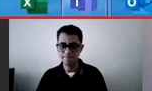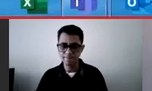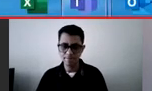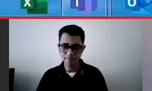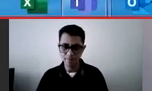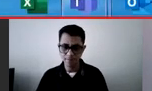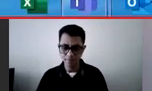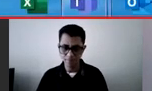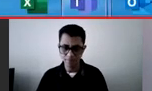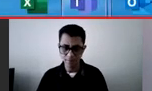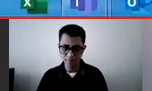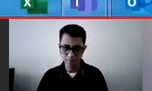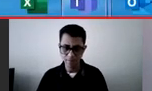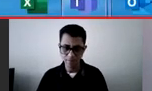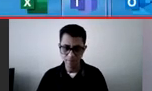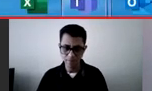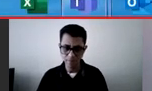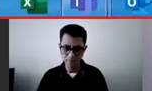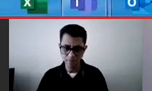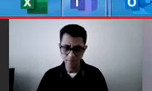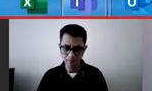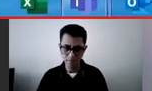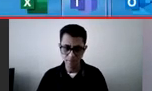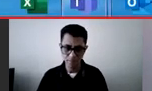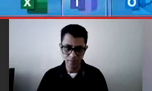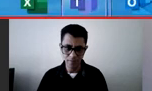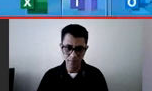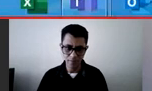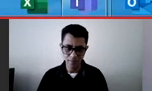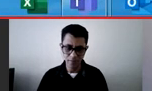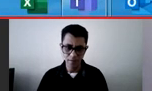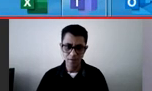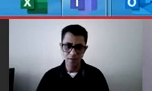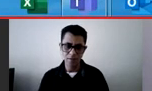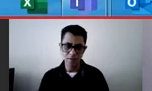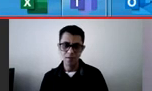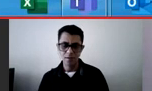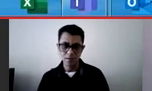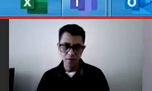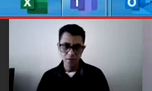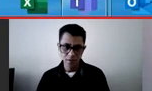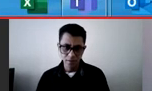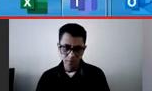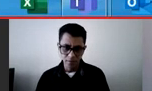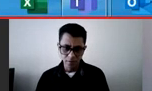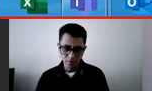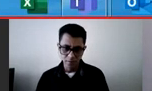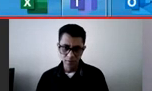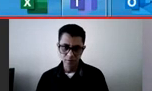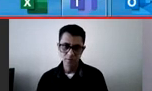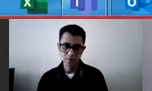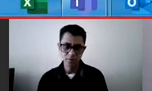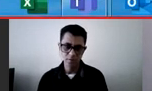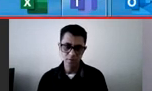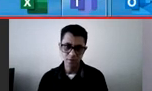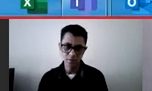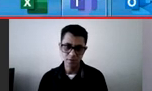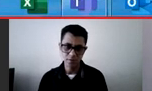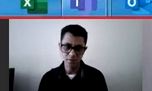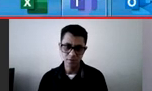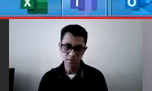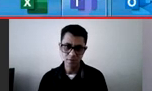muito gente. Bem. Parou em... Aqui, agora eu vou vir para cá, certo? Certo, iniciativa